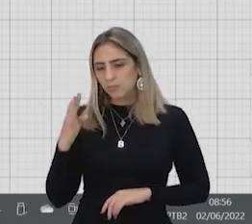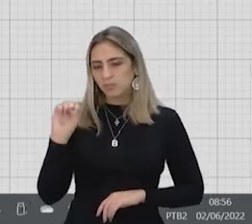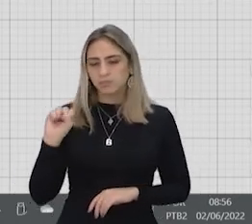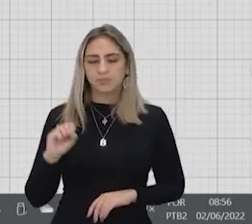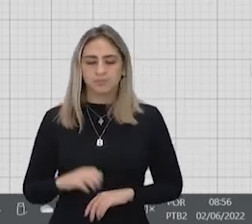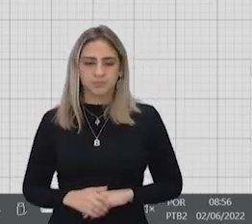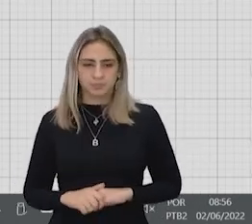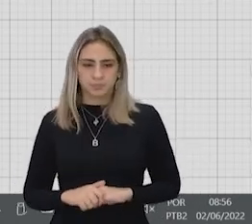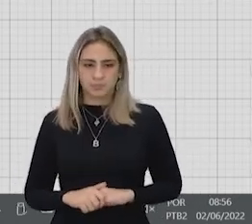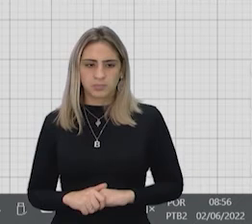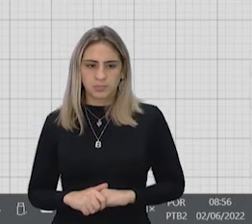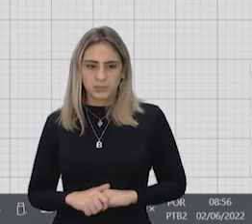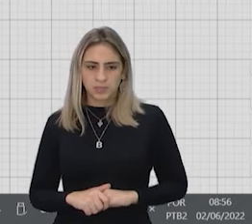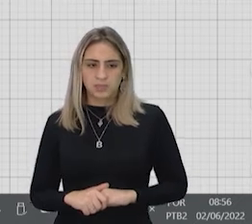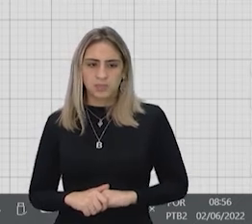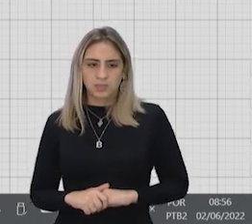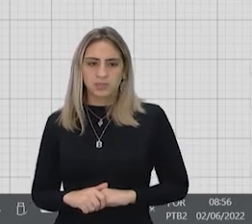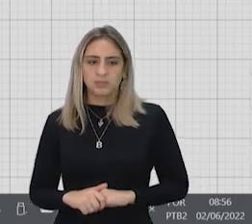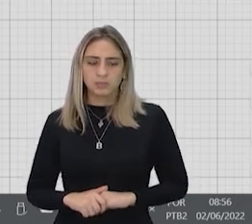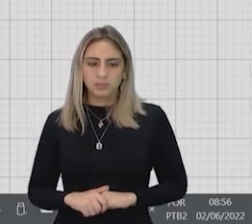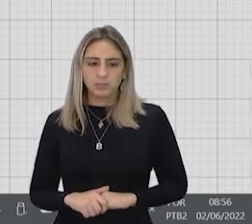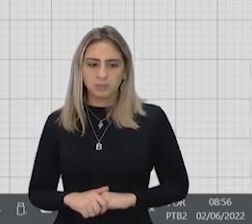R$1.092,48.